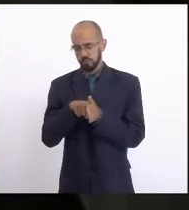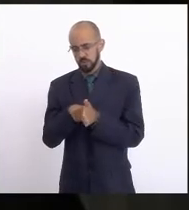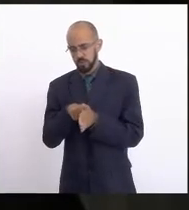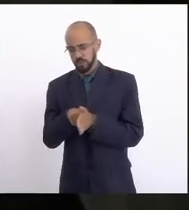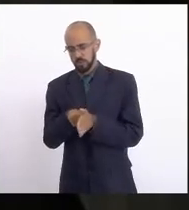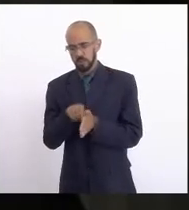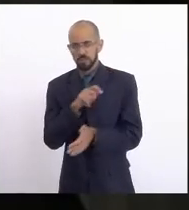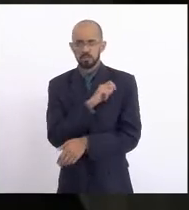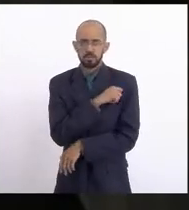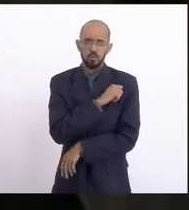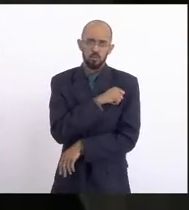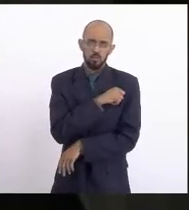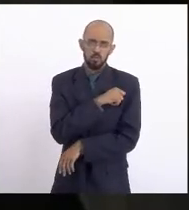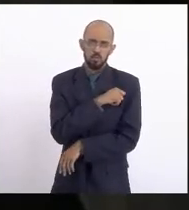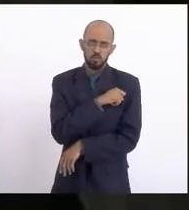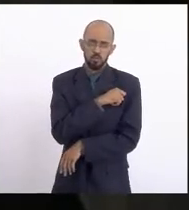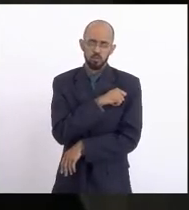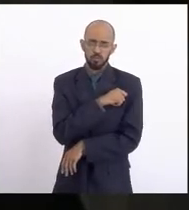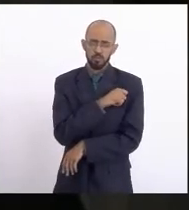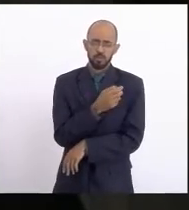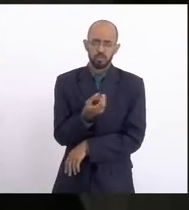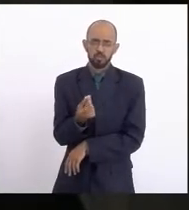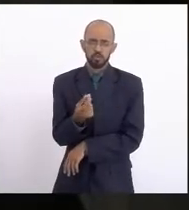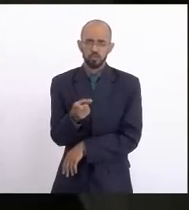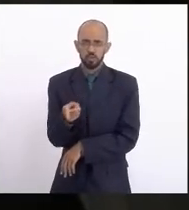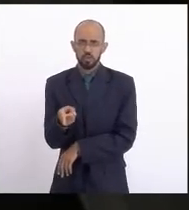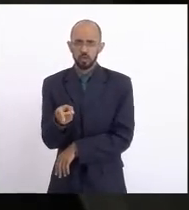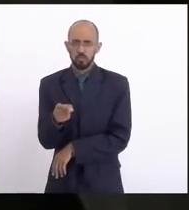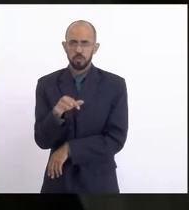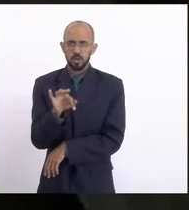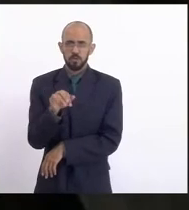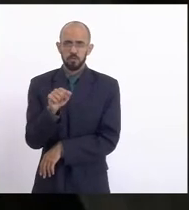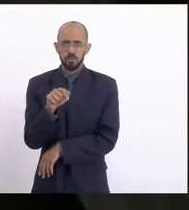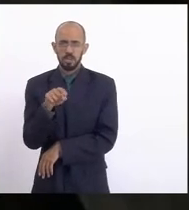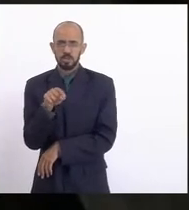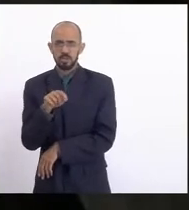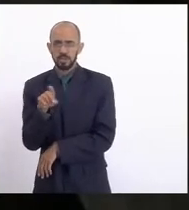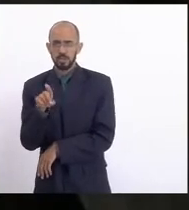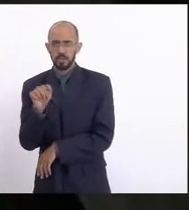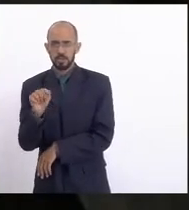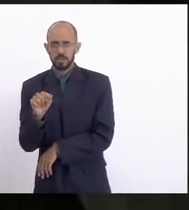desses recursos, tanto pela Fazenda quanto pela